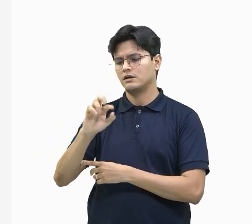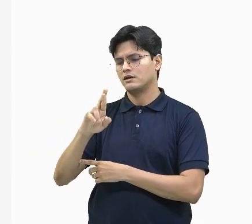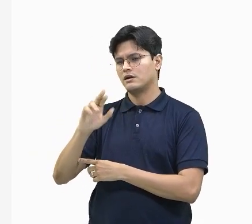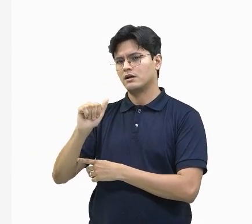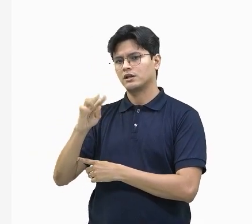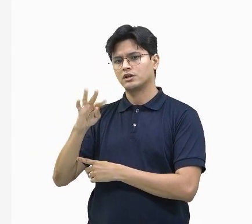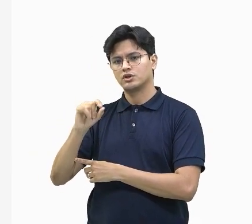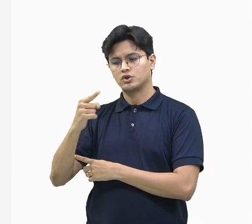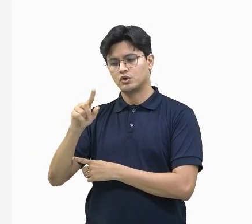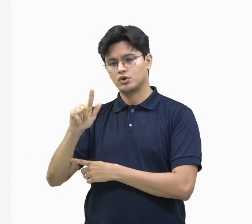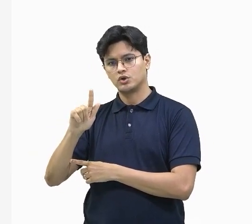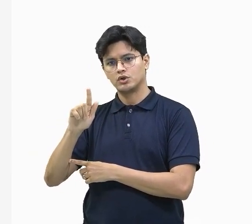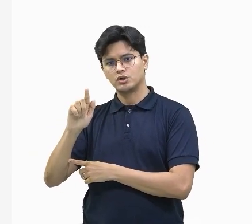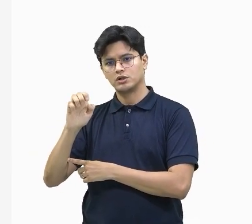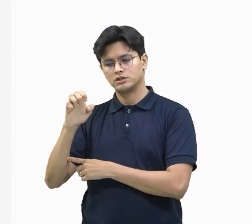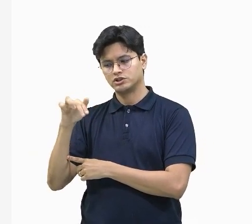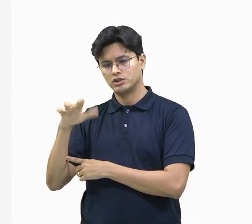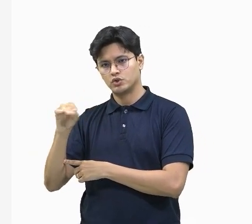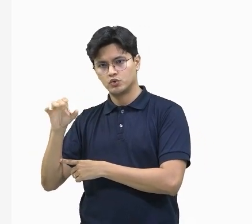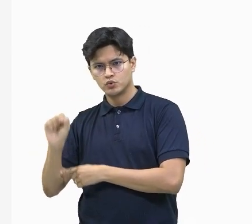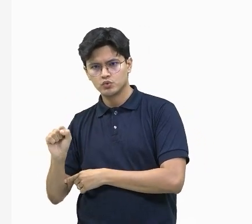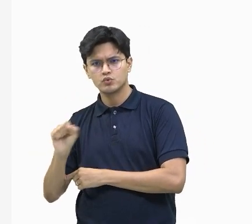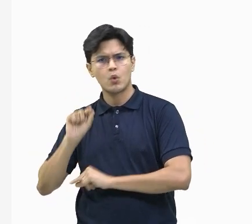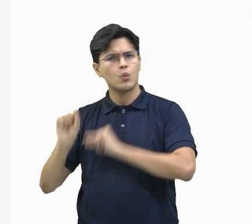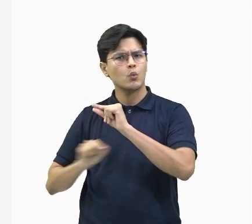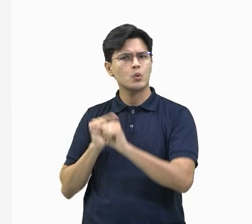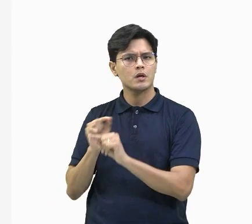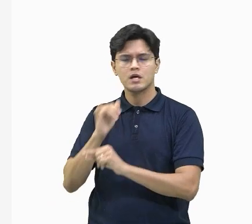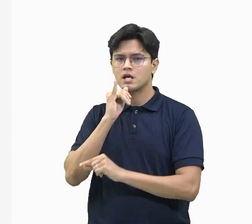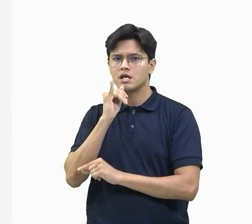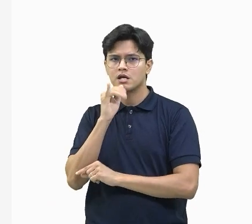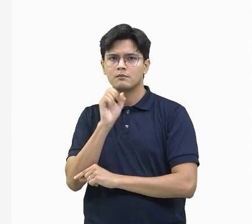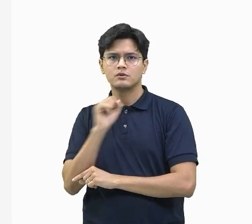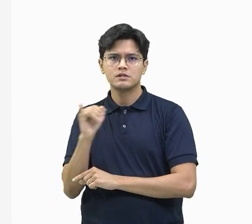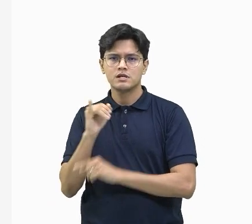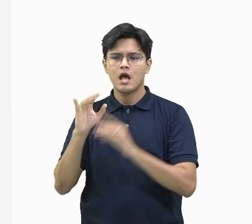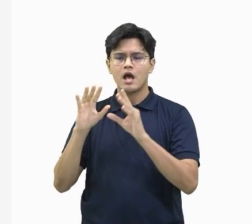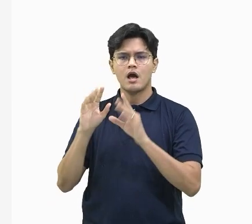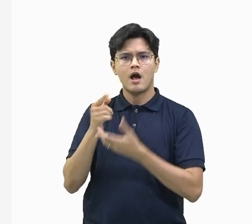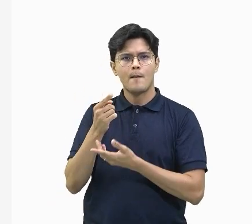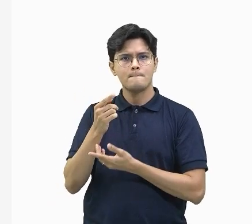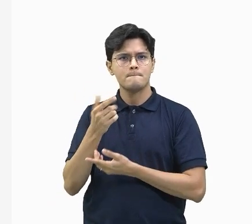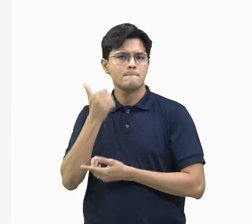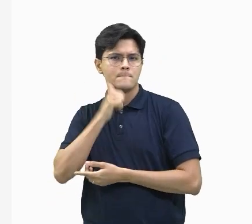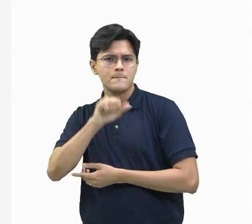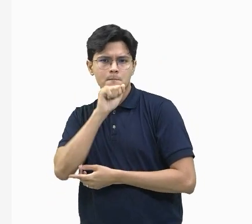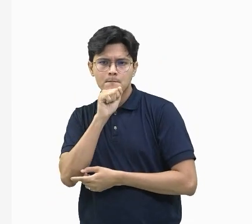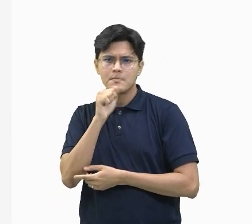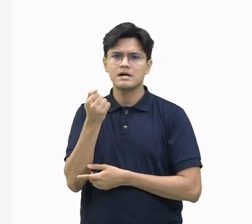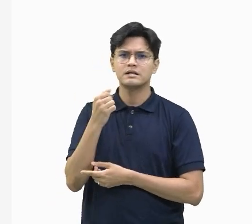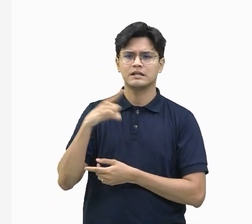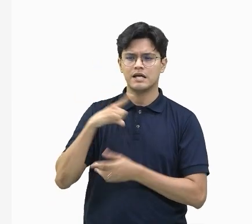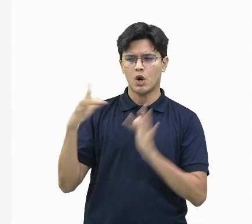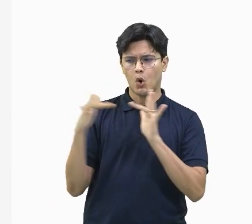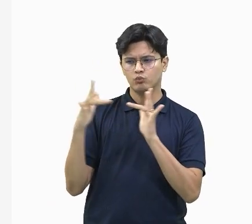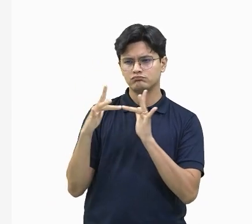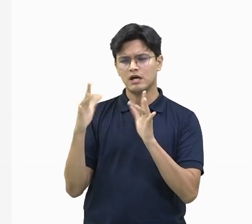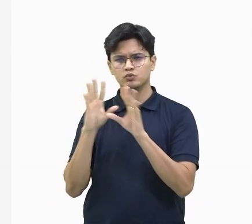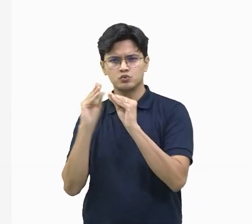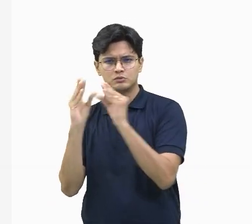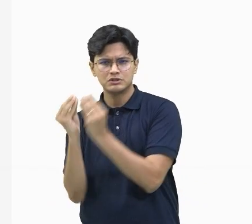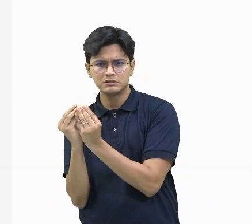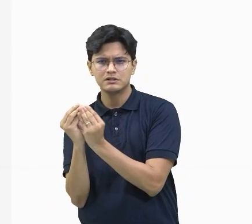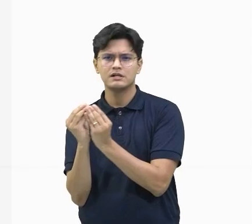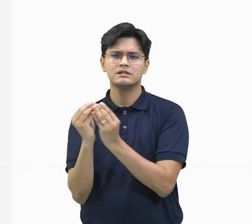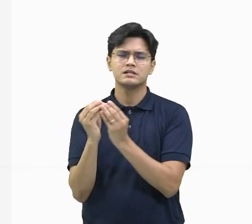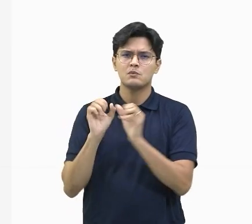substâncias em que a mãe ela está suscetível e que podem gerar, então, malformações ao bebê. Entre elas, nós